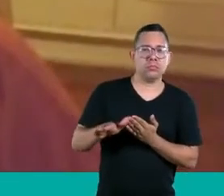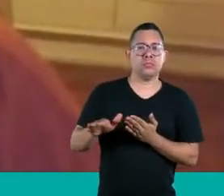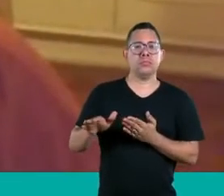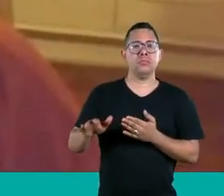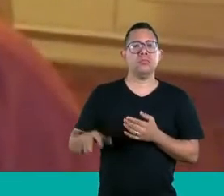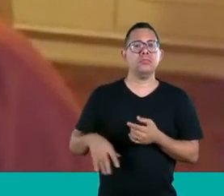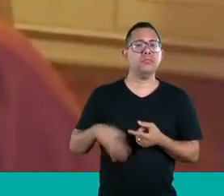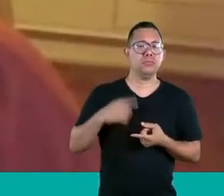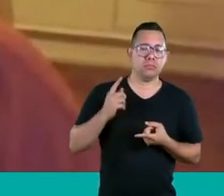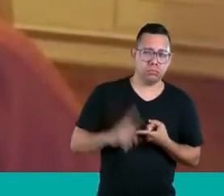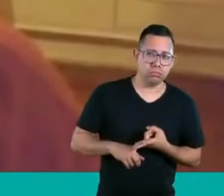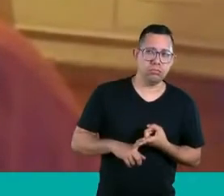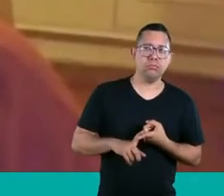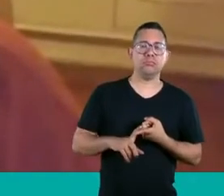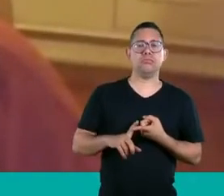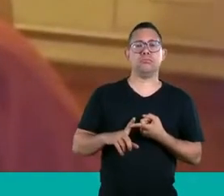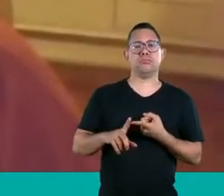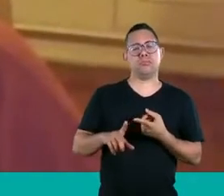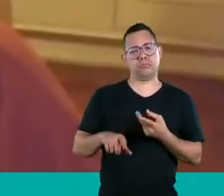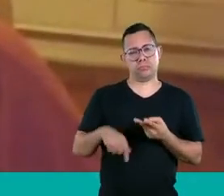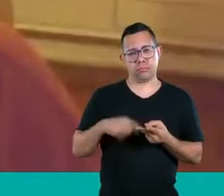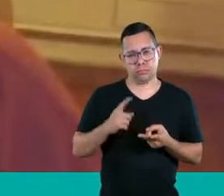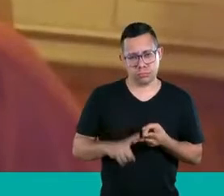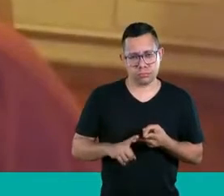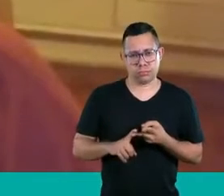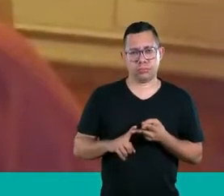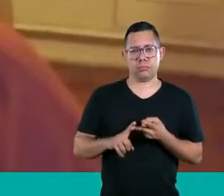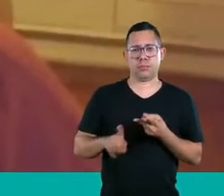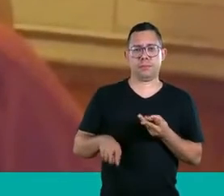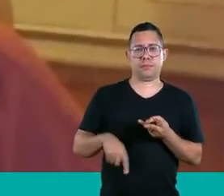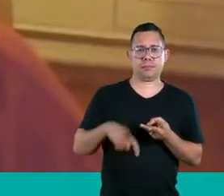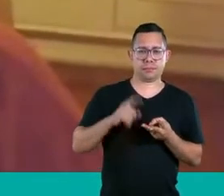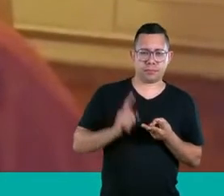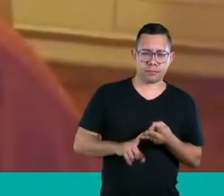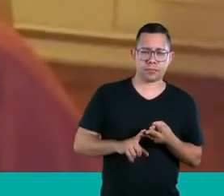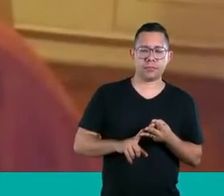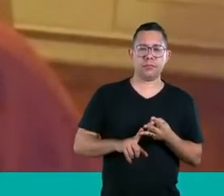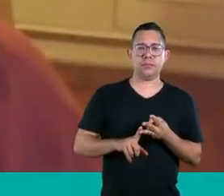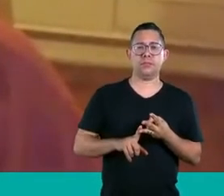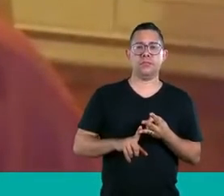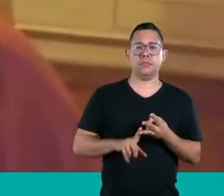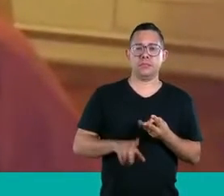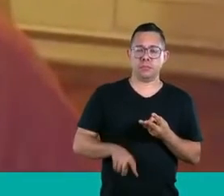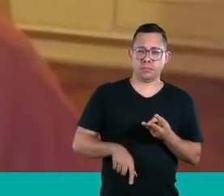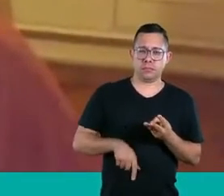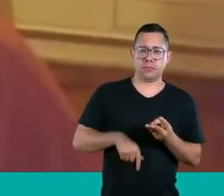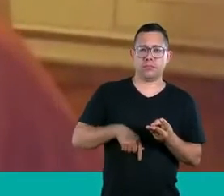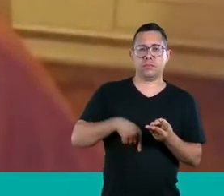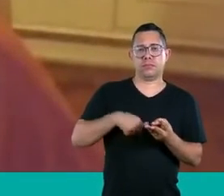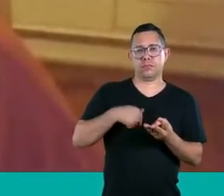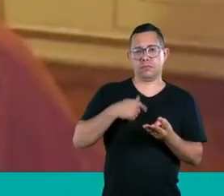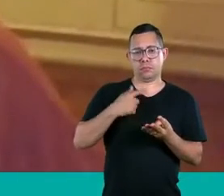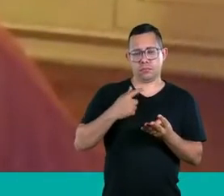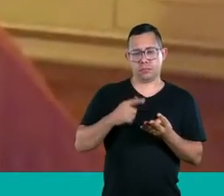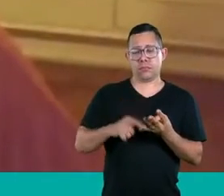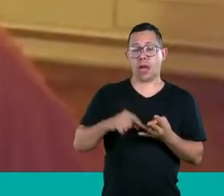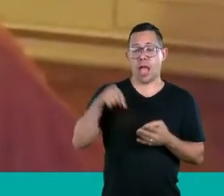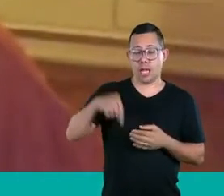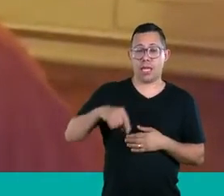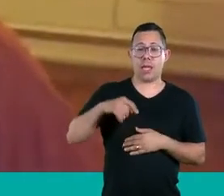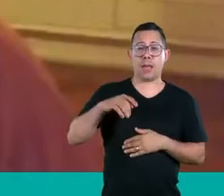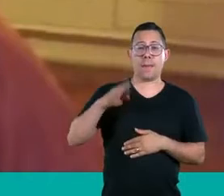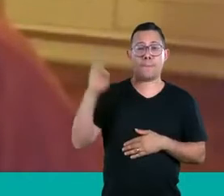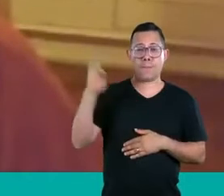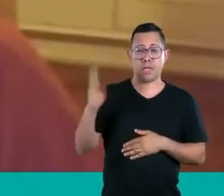Homem Imaginário, As Estrelas, Mito e Sedução no Cinema, os primeiros traduzidos aqui no